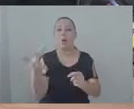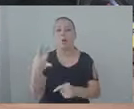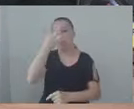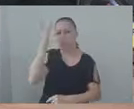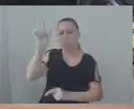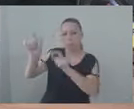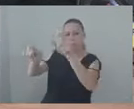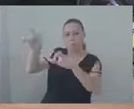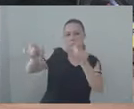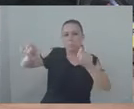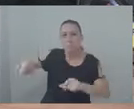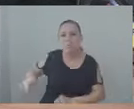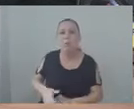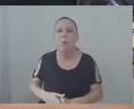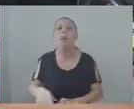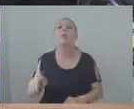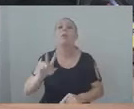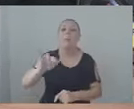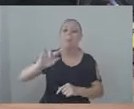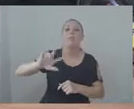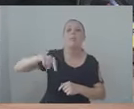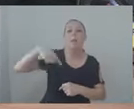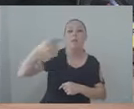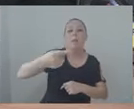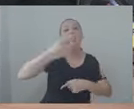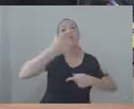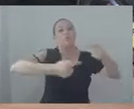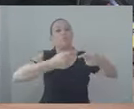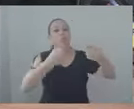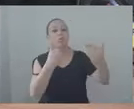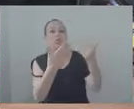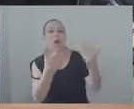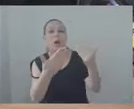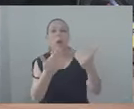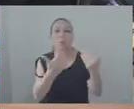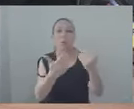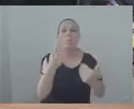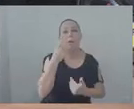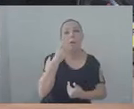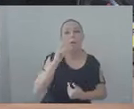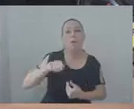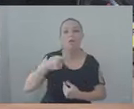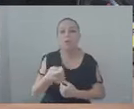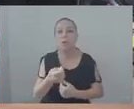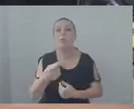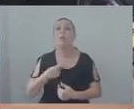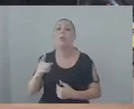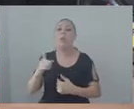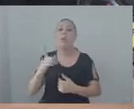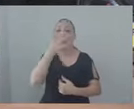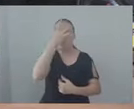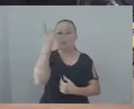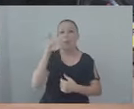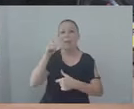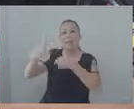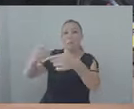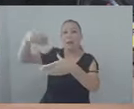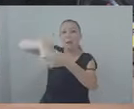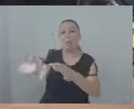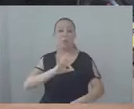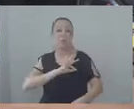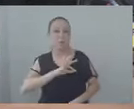de diálogo com o governo do Estado para rever toda a condição dos nossos tenentes, dos nossos oficiais também. Né? Então,